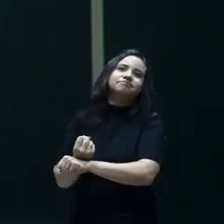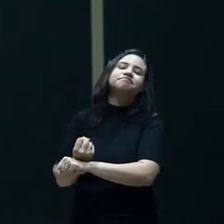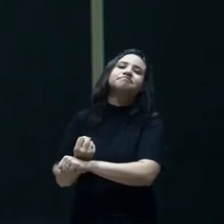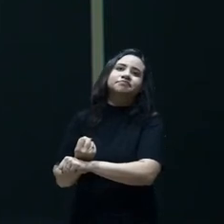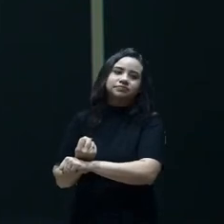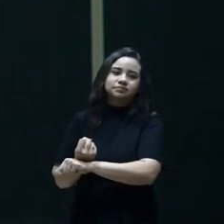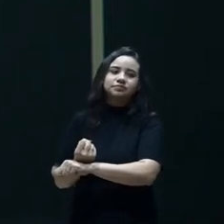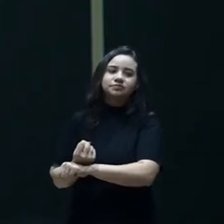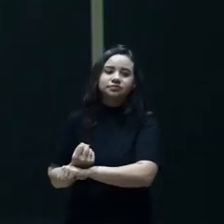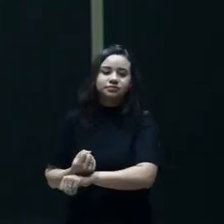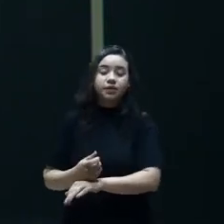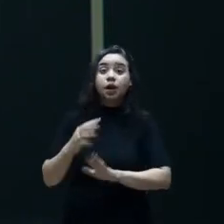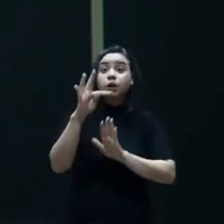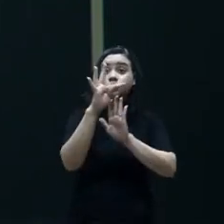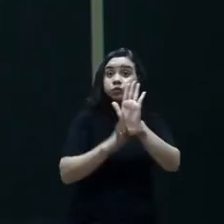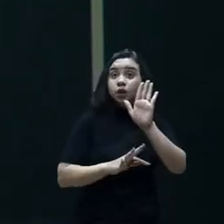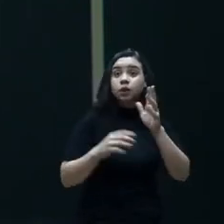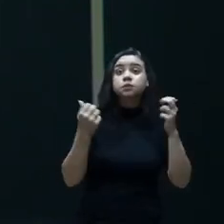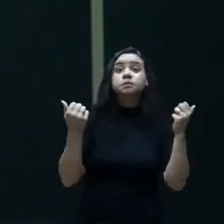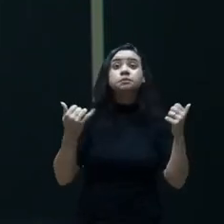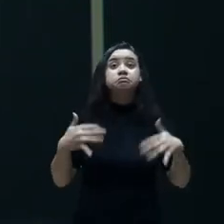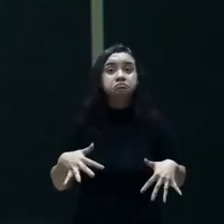O texto vai dizer que vinham as provações,